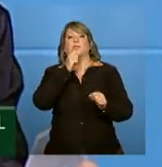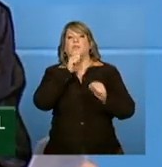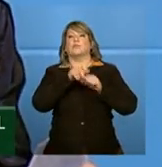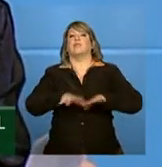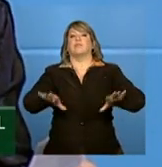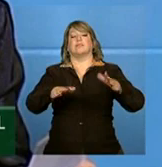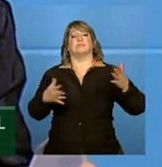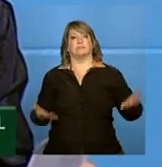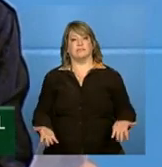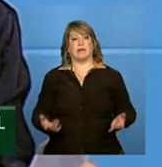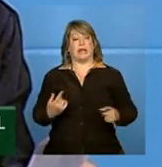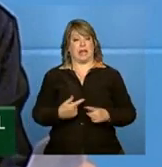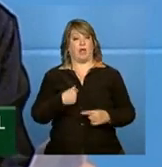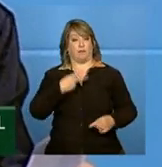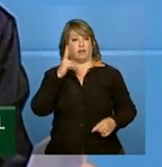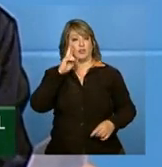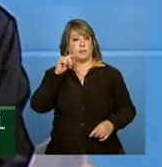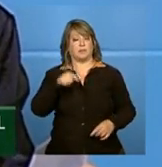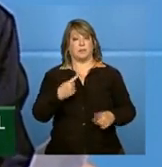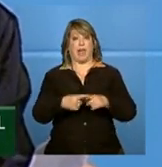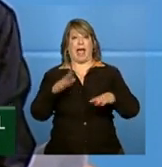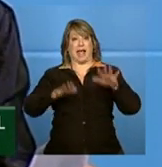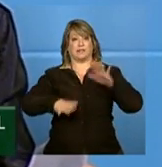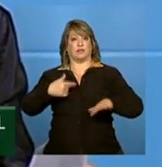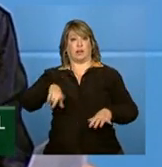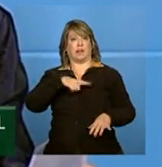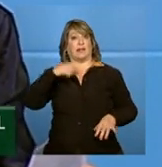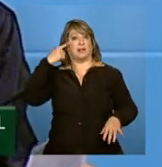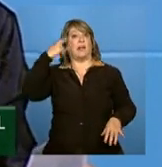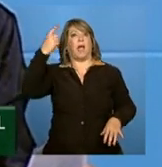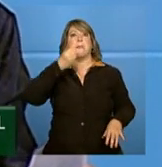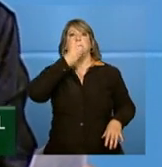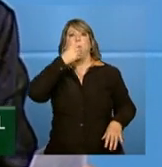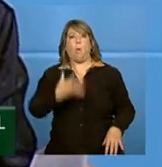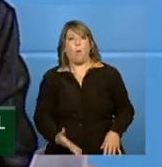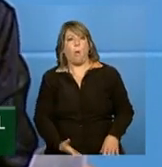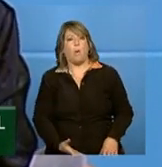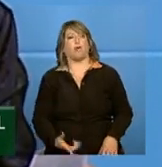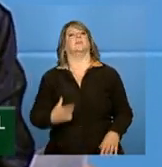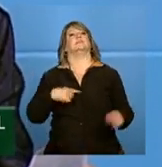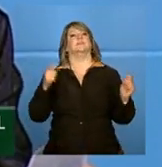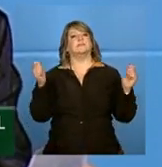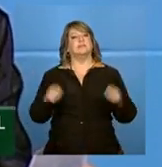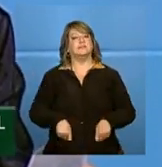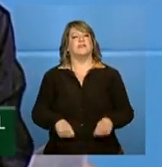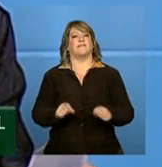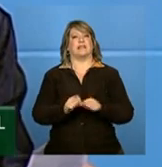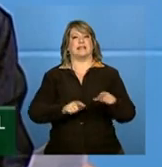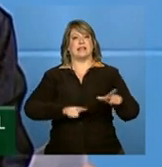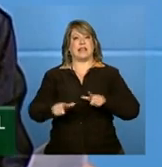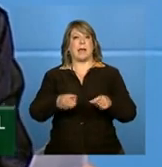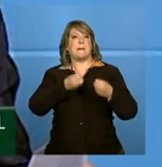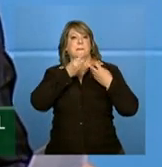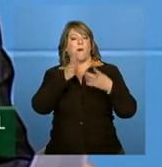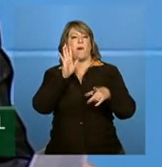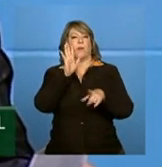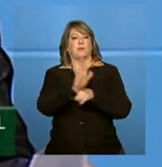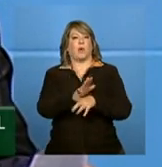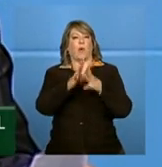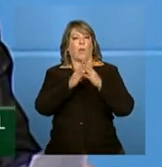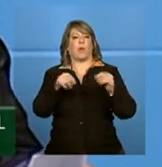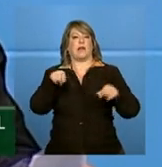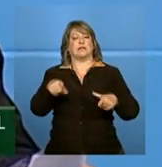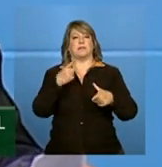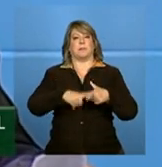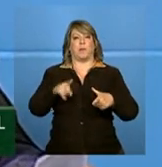Eu destaco essa questão porque muitas vezes a gente tem ideias excelentes que podem atuar e ter sido bons exemplos para erradicar o trabalho